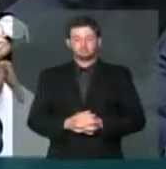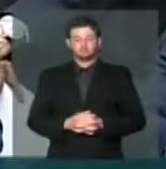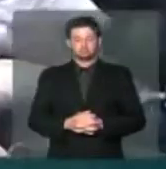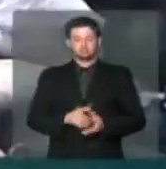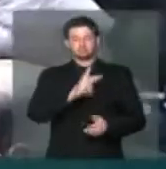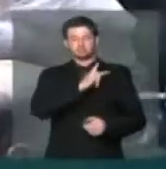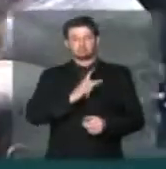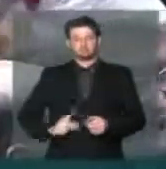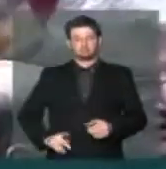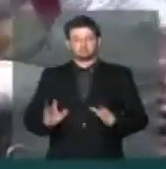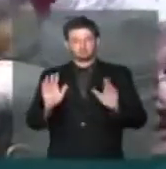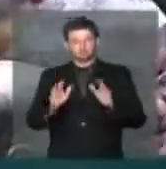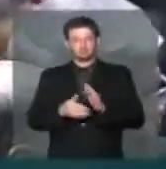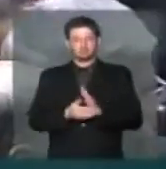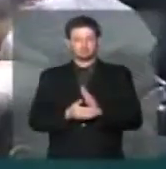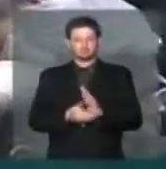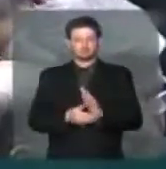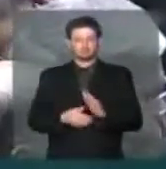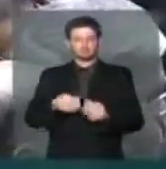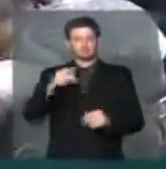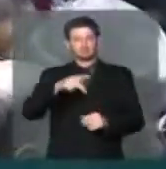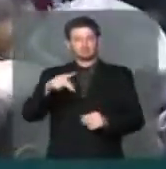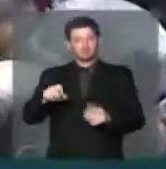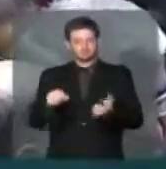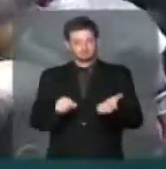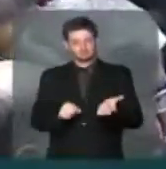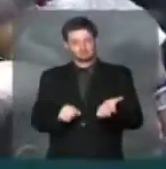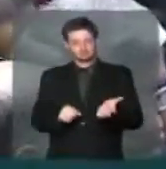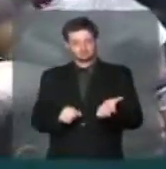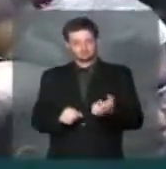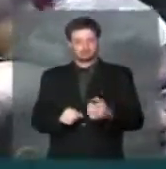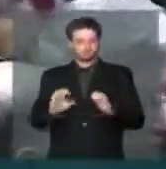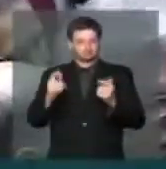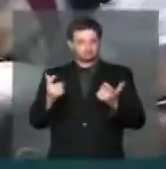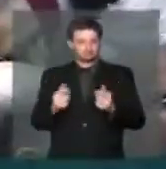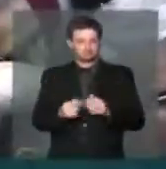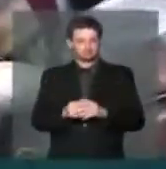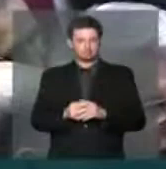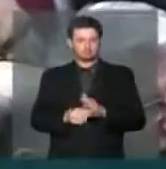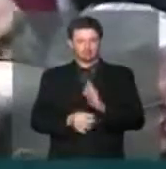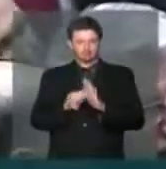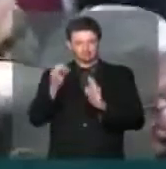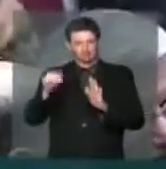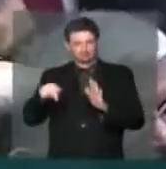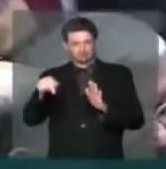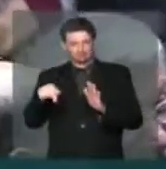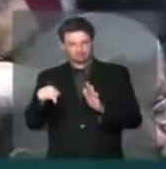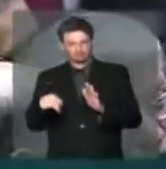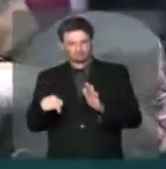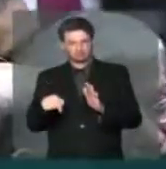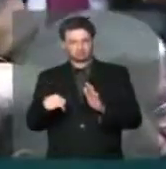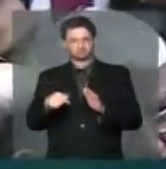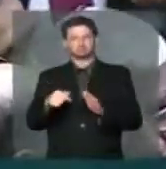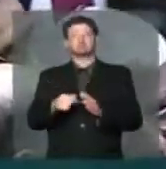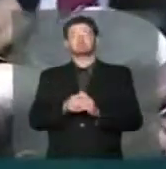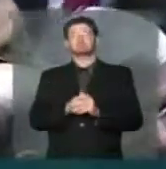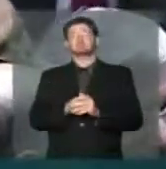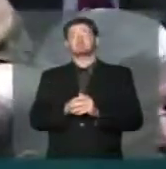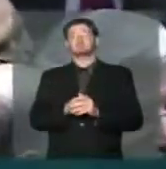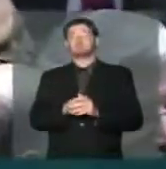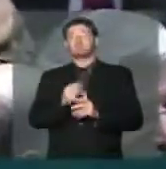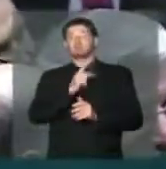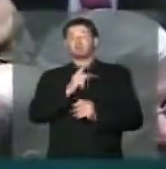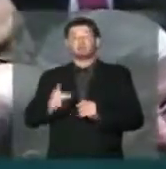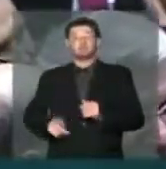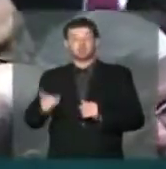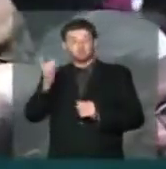presidente. Senhor presidente, o PPS evidentemente não vai assinar aqui esse atestado que a